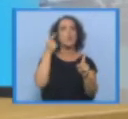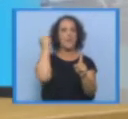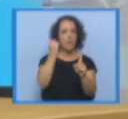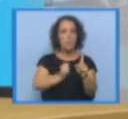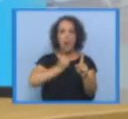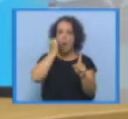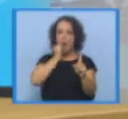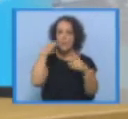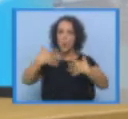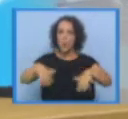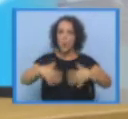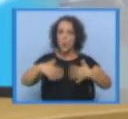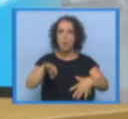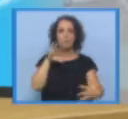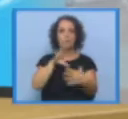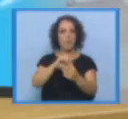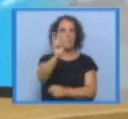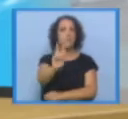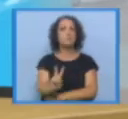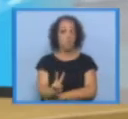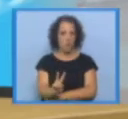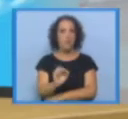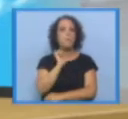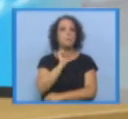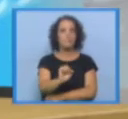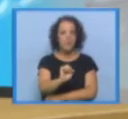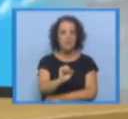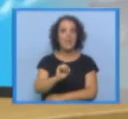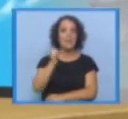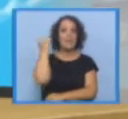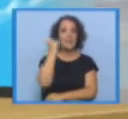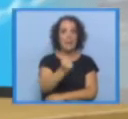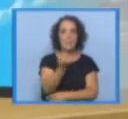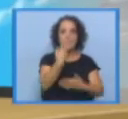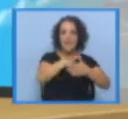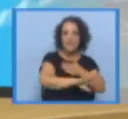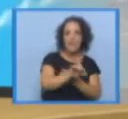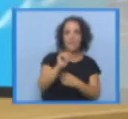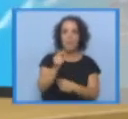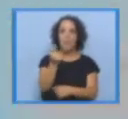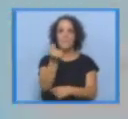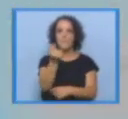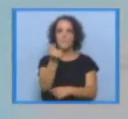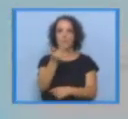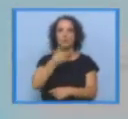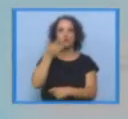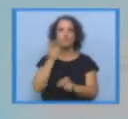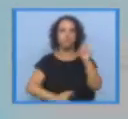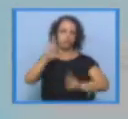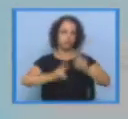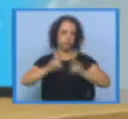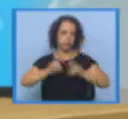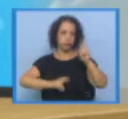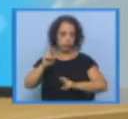gravíssimo na situação da Venezuela, que é, no fundo, o crime de desembarcamento e manipulação de preço, ou seja, a especulação.